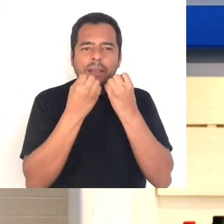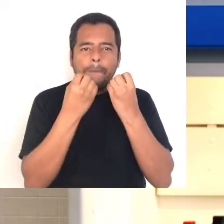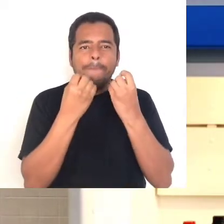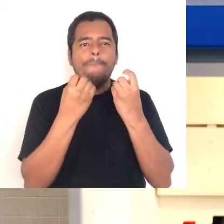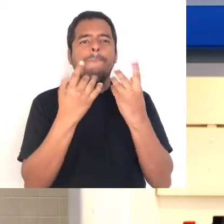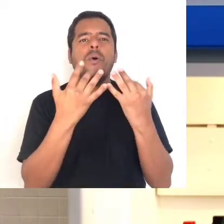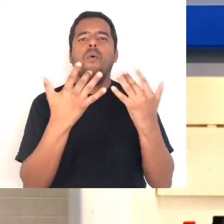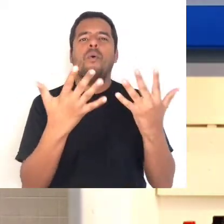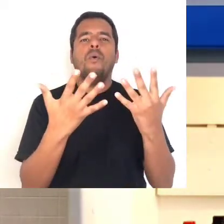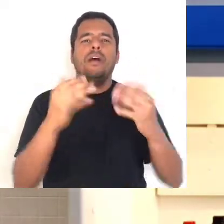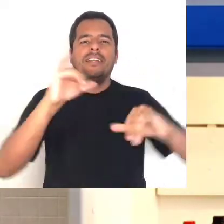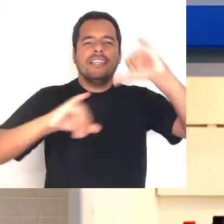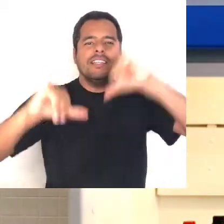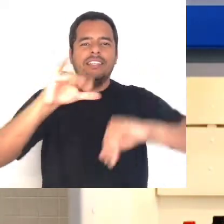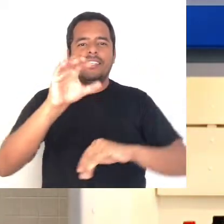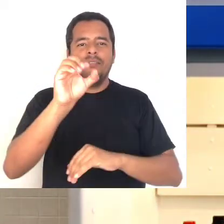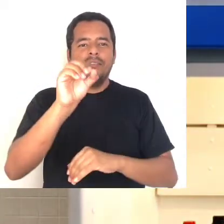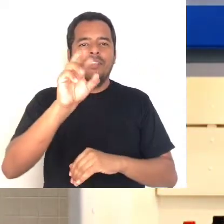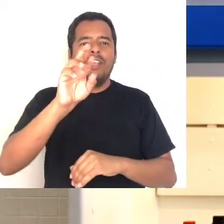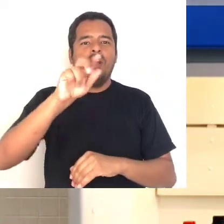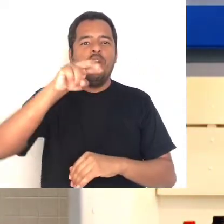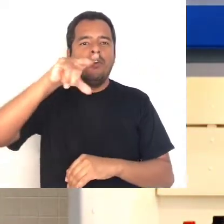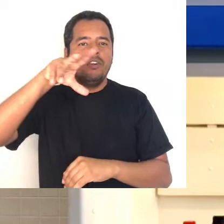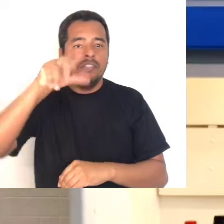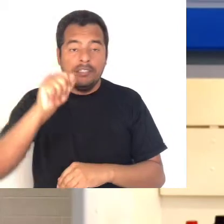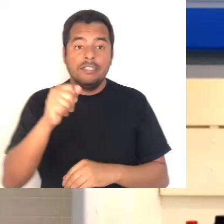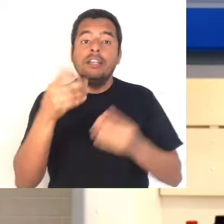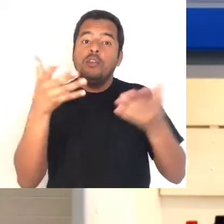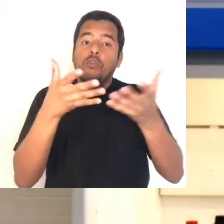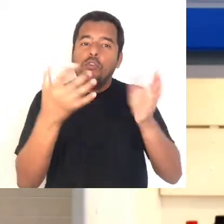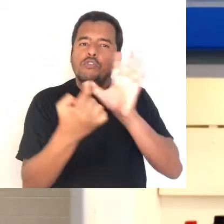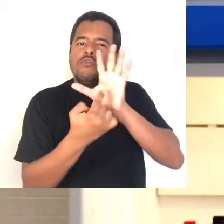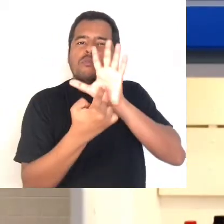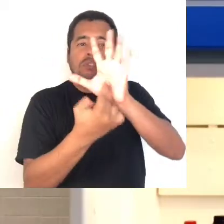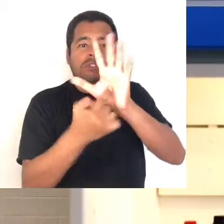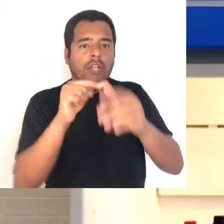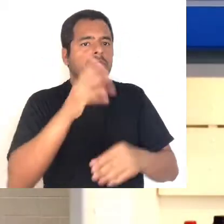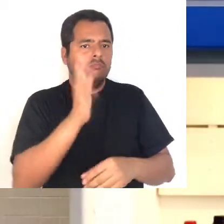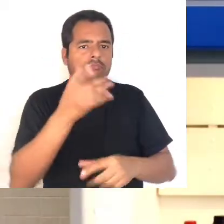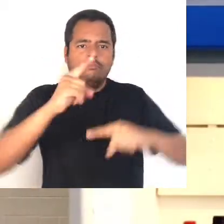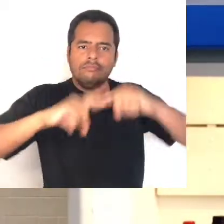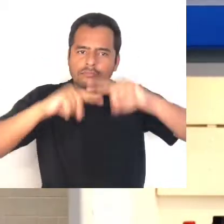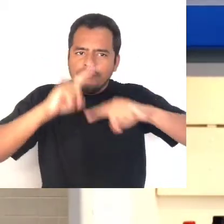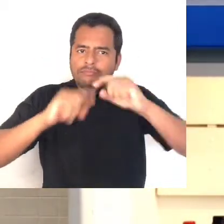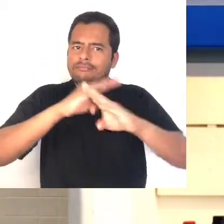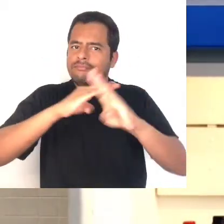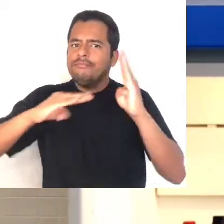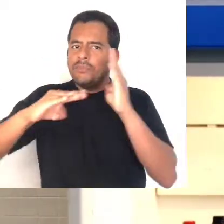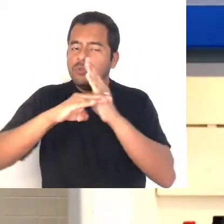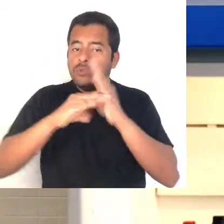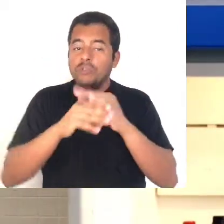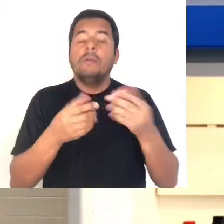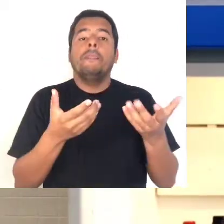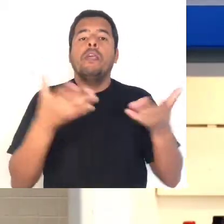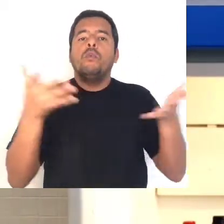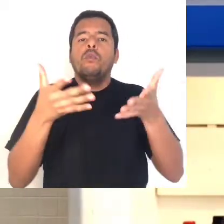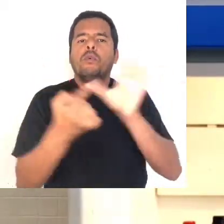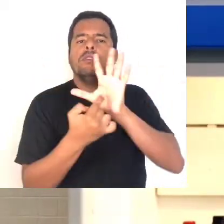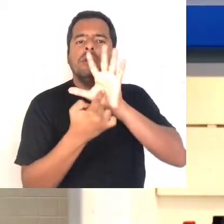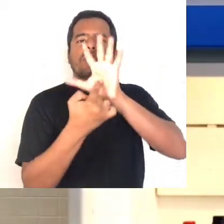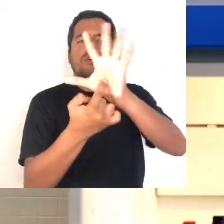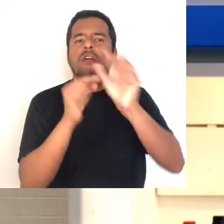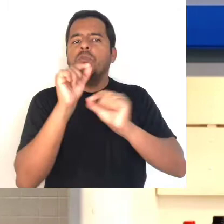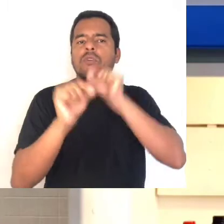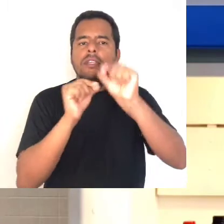é a Química Orgânica. Hoje eu vou trazer para vocês, eu já tenho todo o meu material preparado aqui. Hoje eu estarei trazendo para vocês